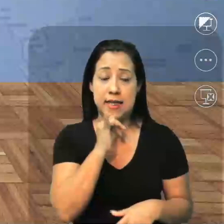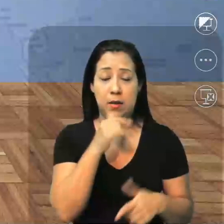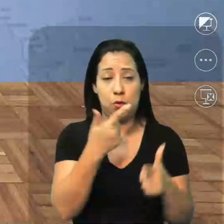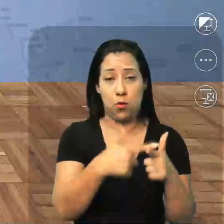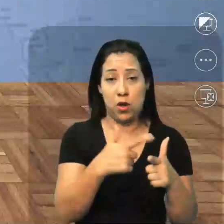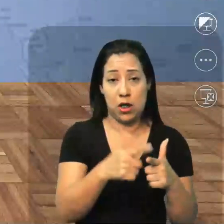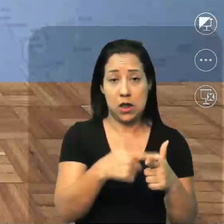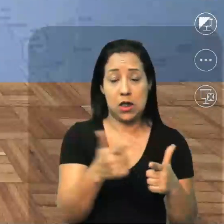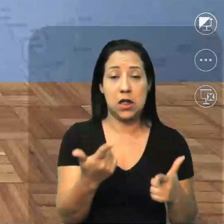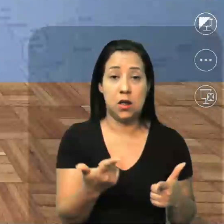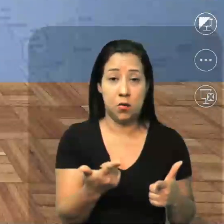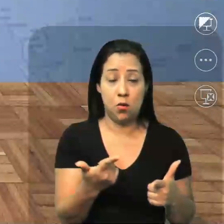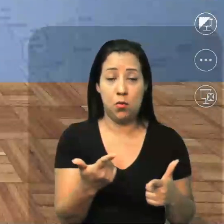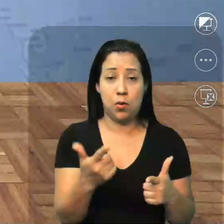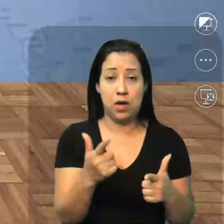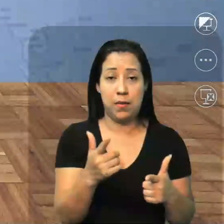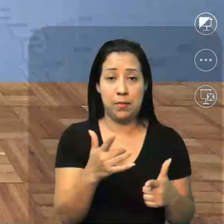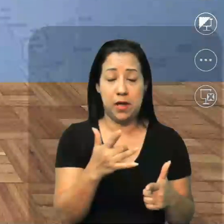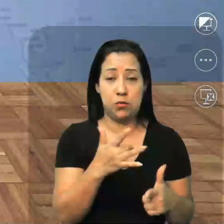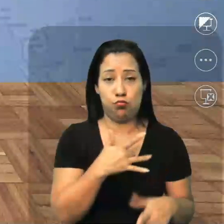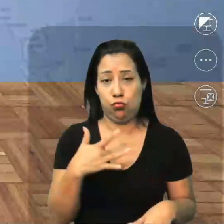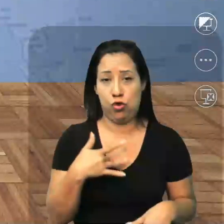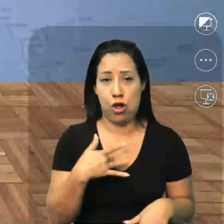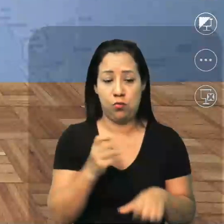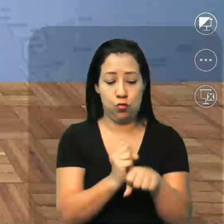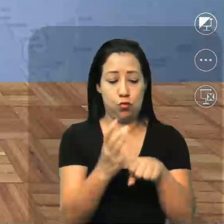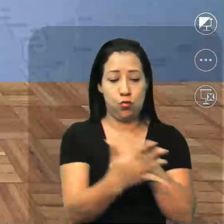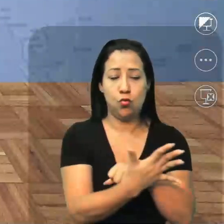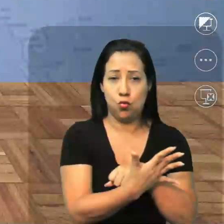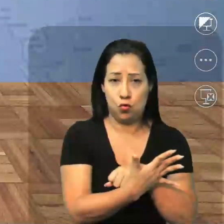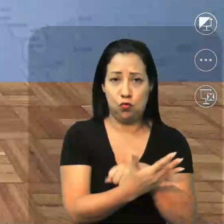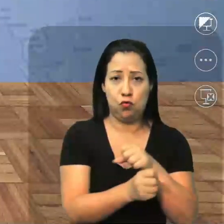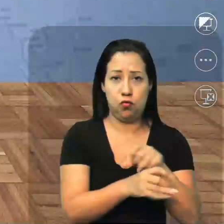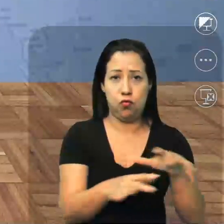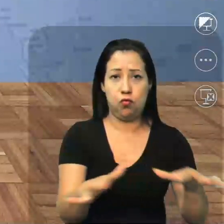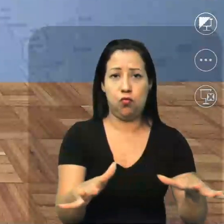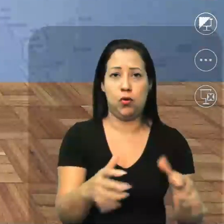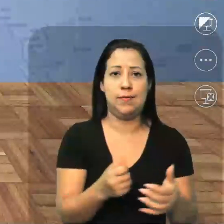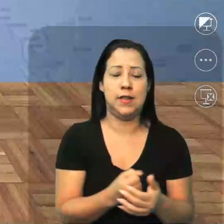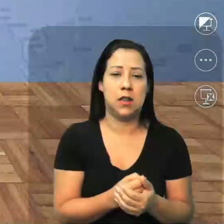portanto, é um desemprego conjuntural.